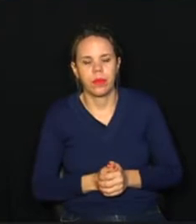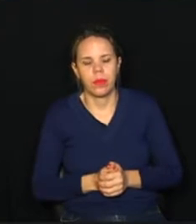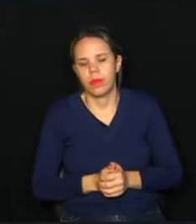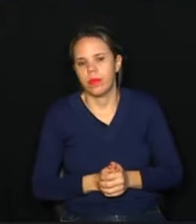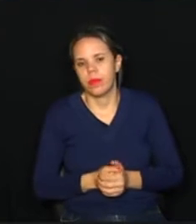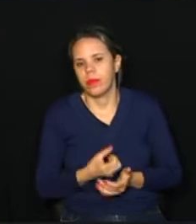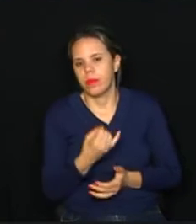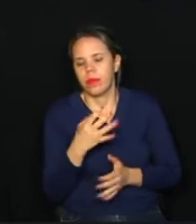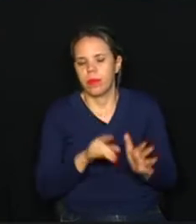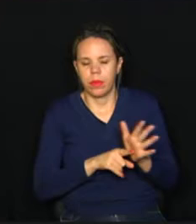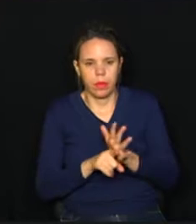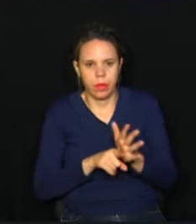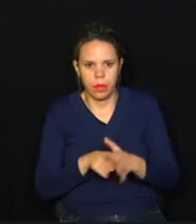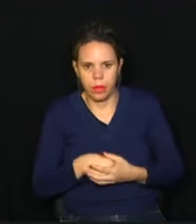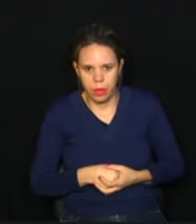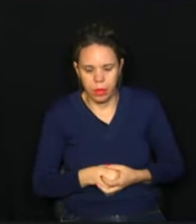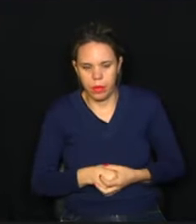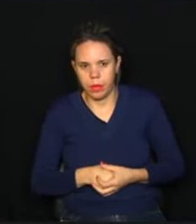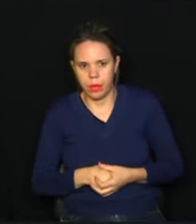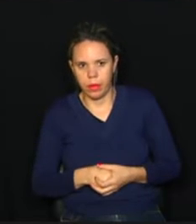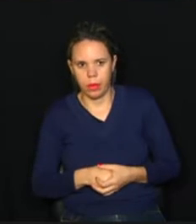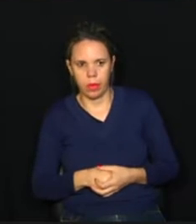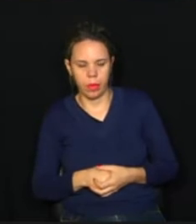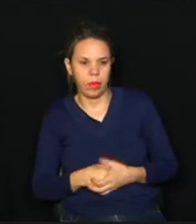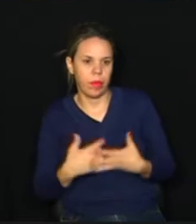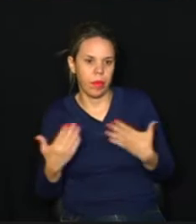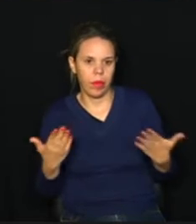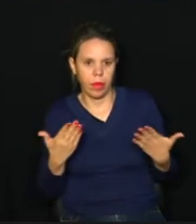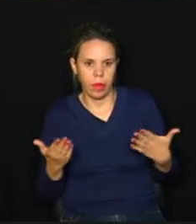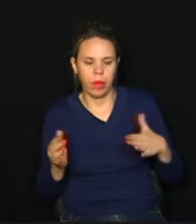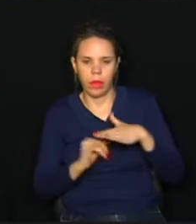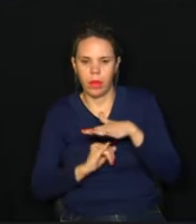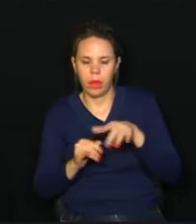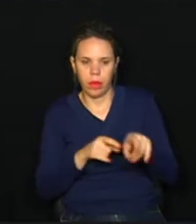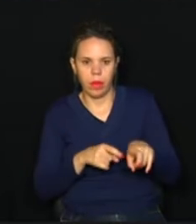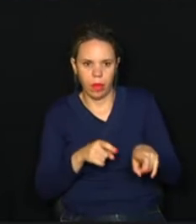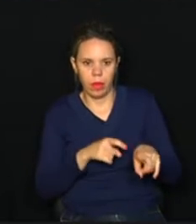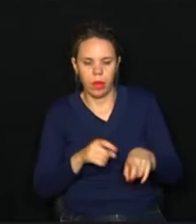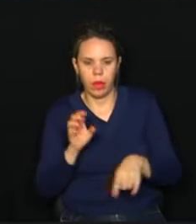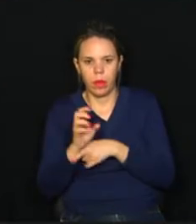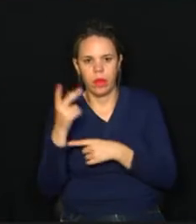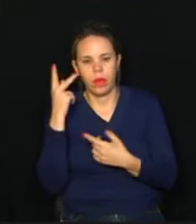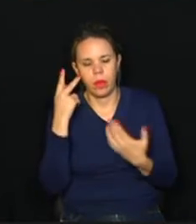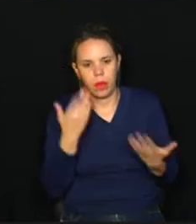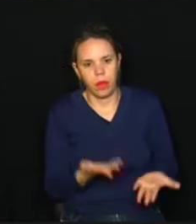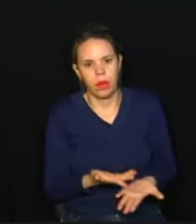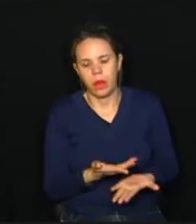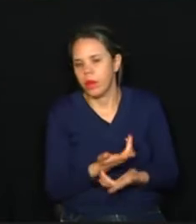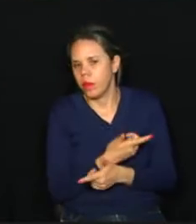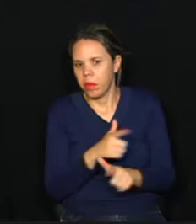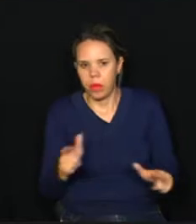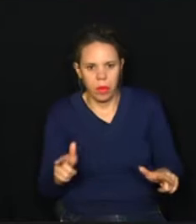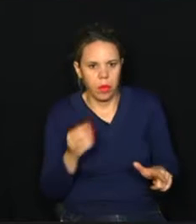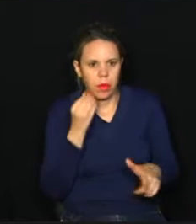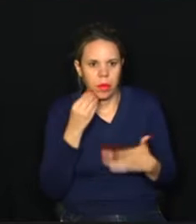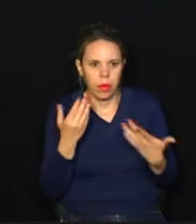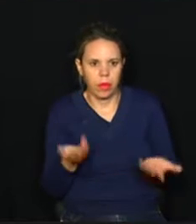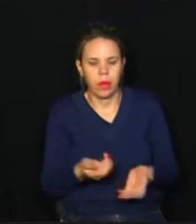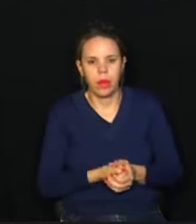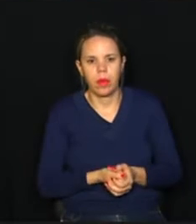demanda de pesquisa, né? Será que um instituto agronômico no estado de São Paulo não tem mais espaço?